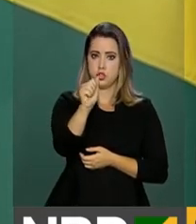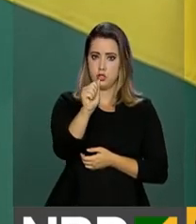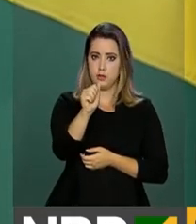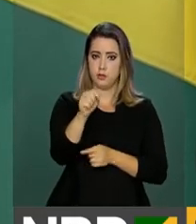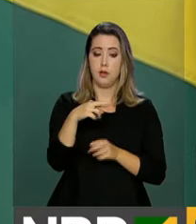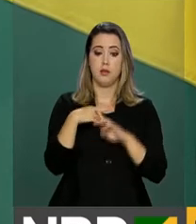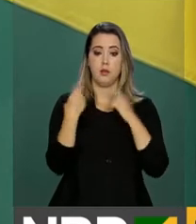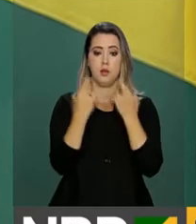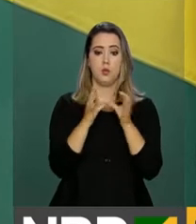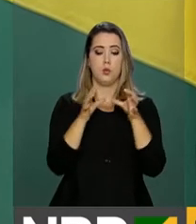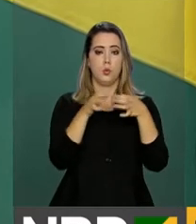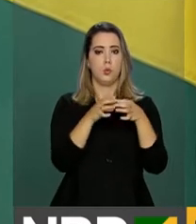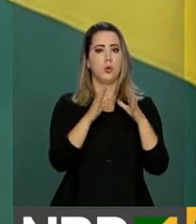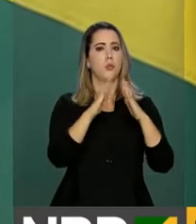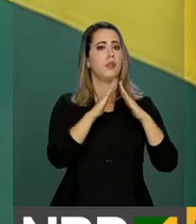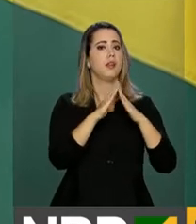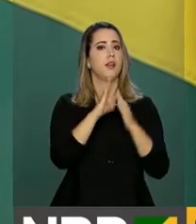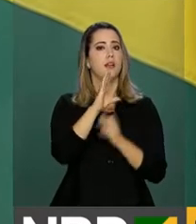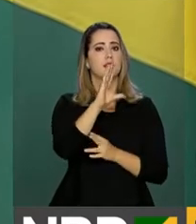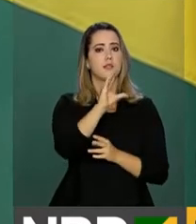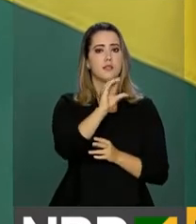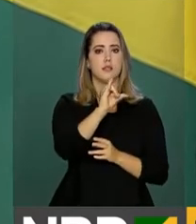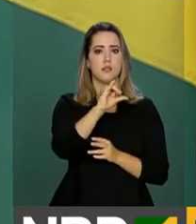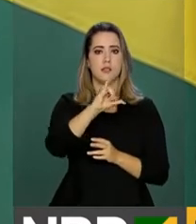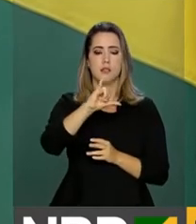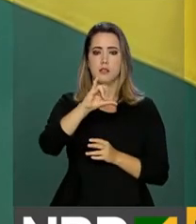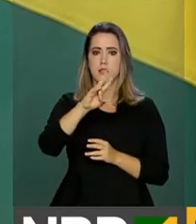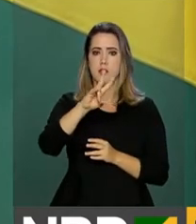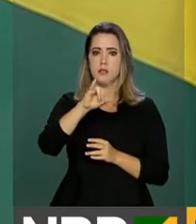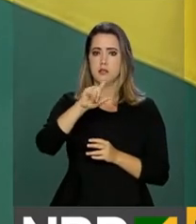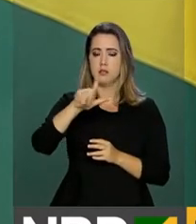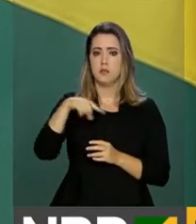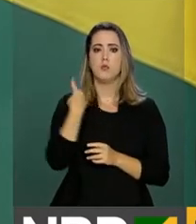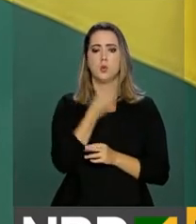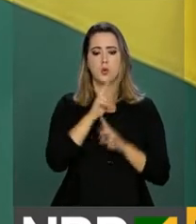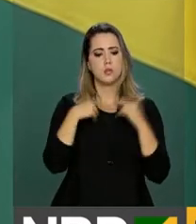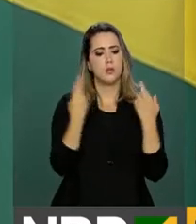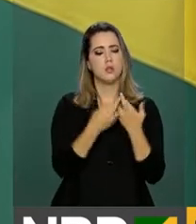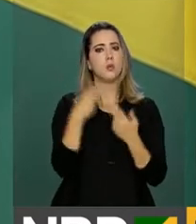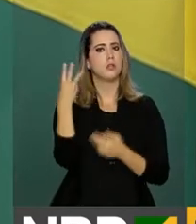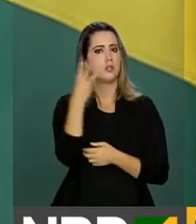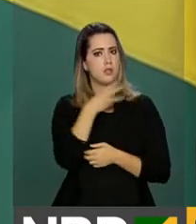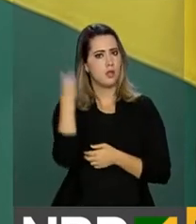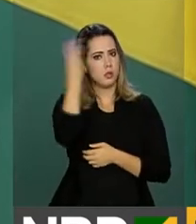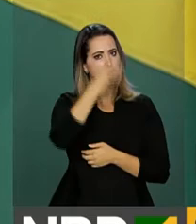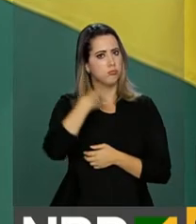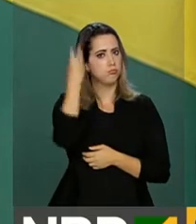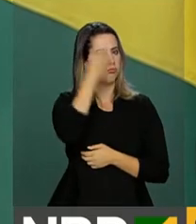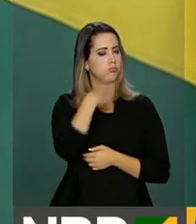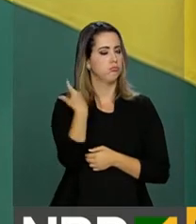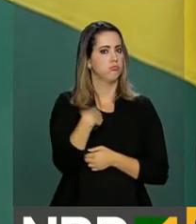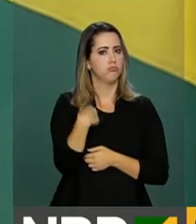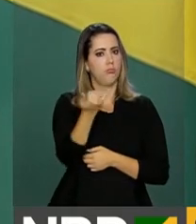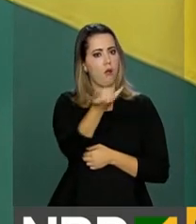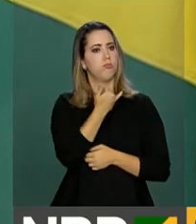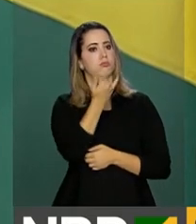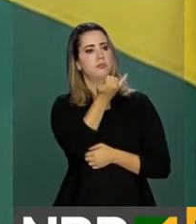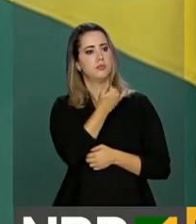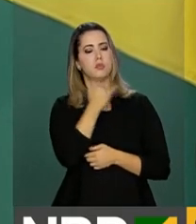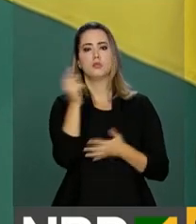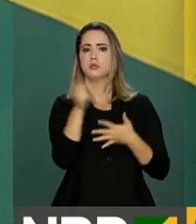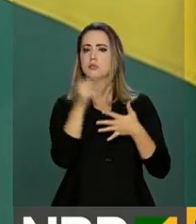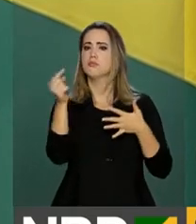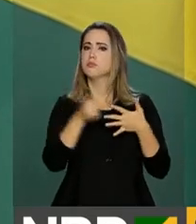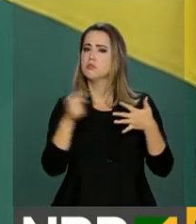que tem vários setores várias assessorias e nós somos aqui com as 3 horas da manhã e ouvindo as várias medidas que foram tomadas